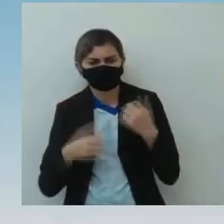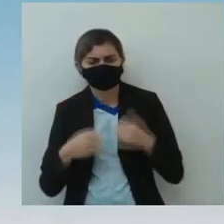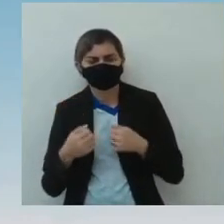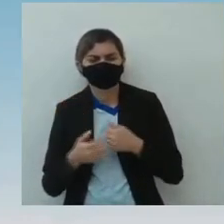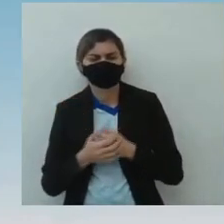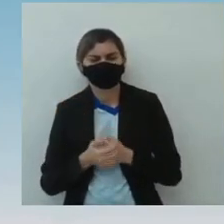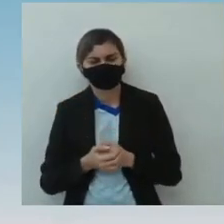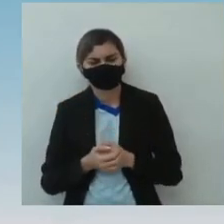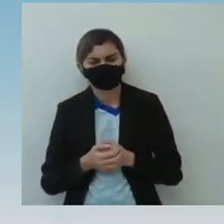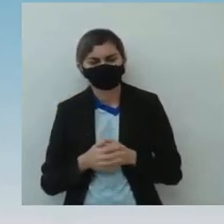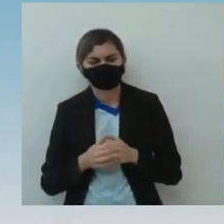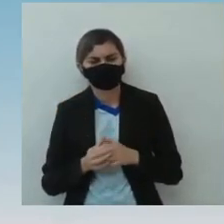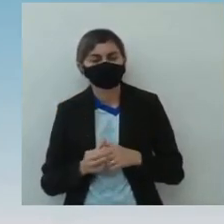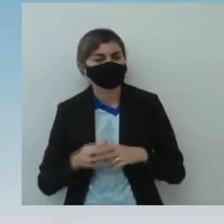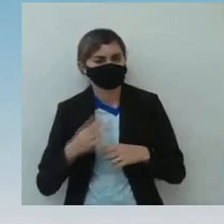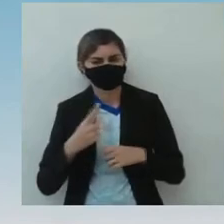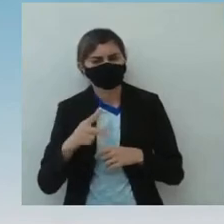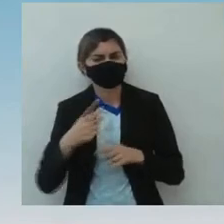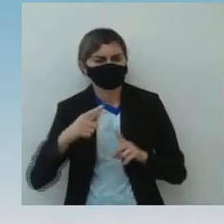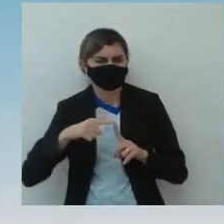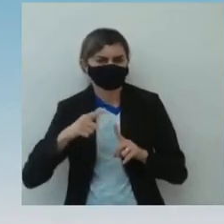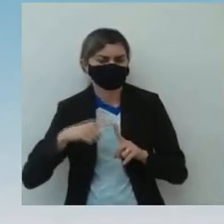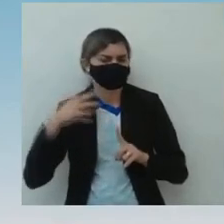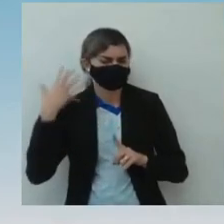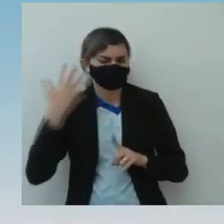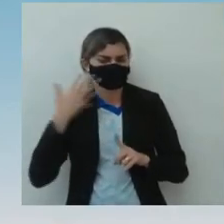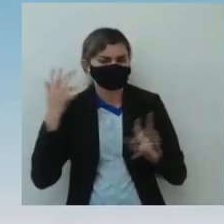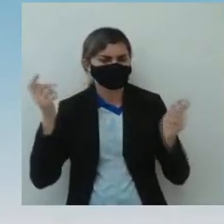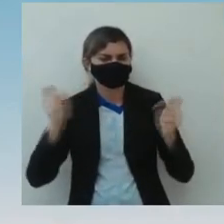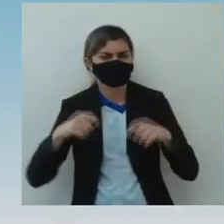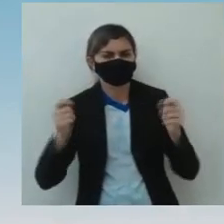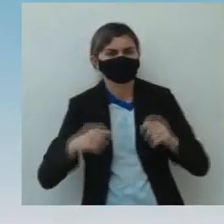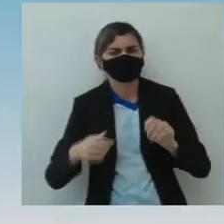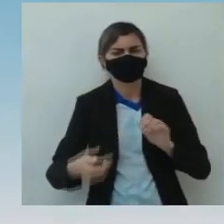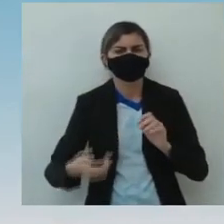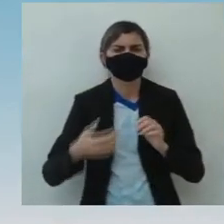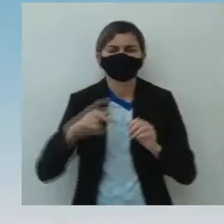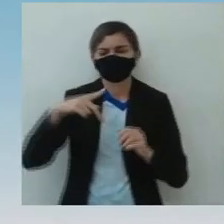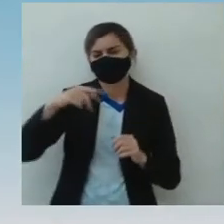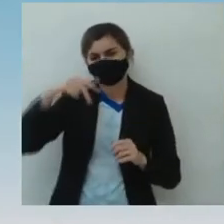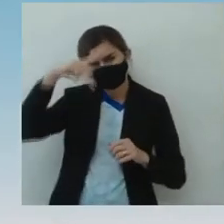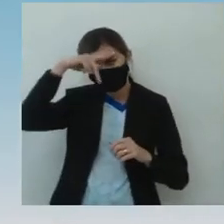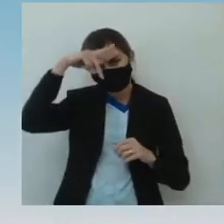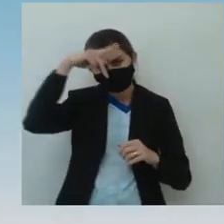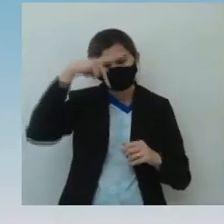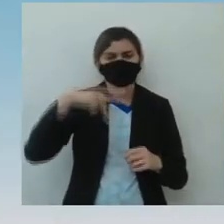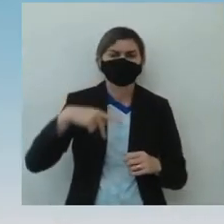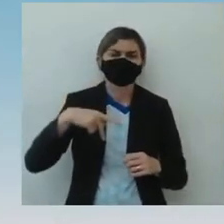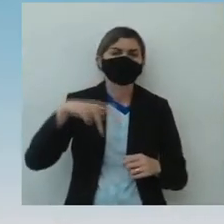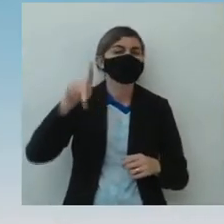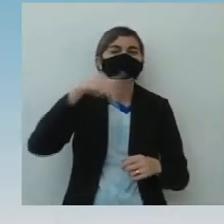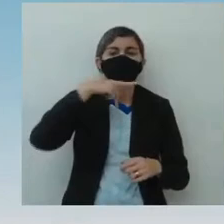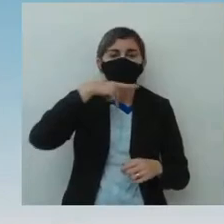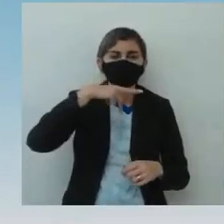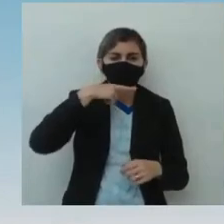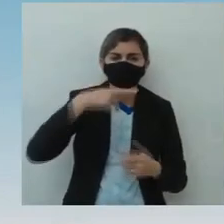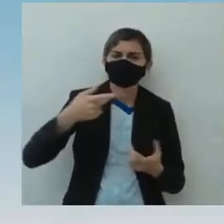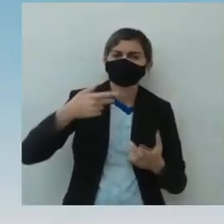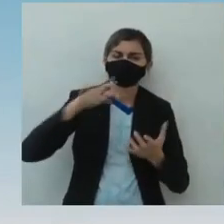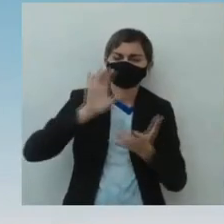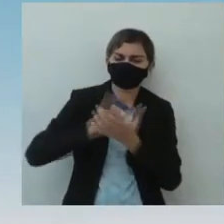é Sério mano essa tempo e desculpa é dado pelo padrinho No casamento né